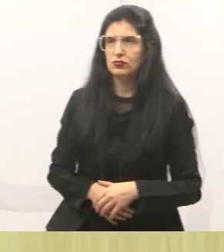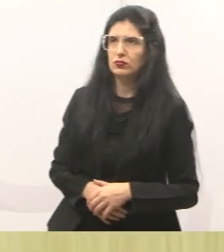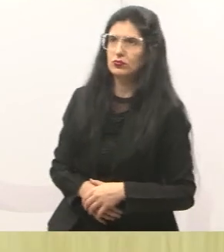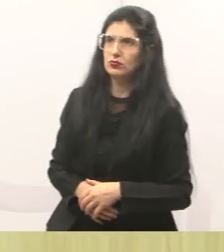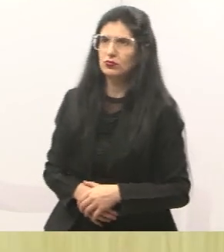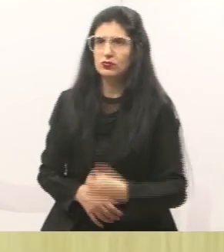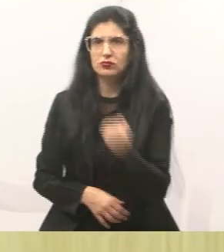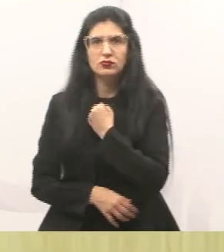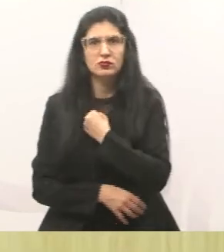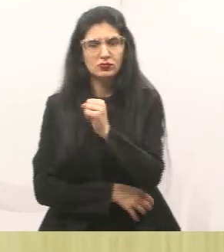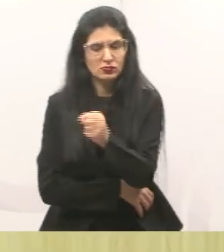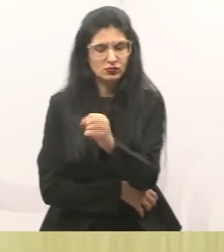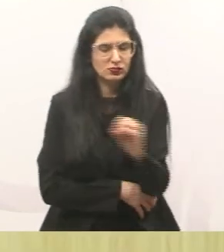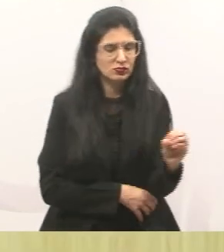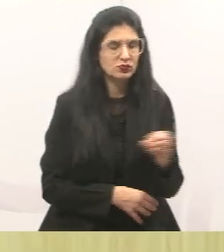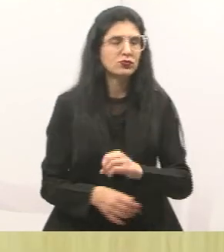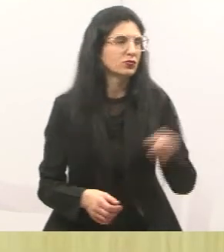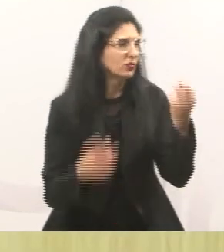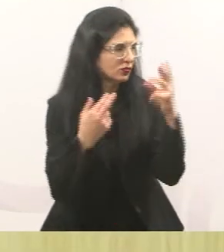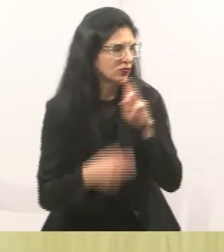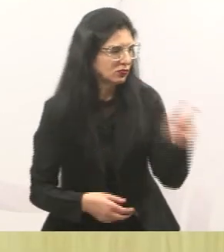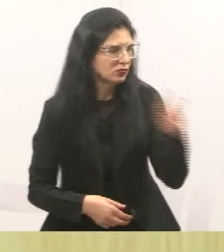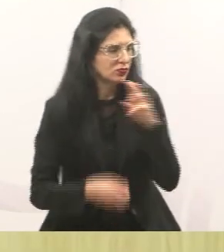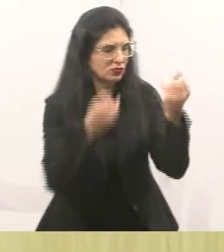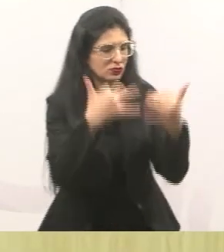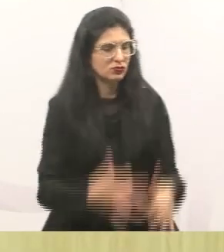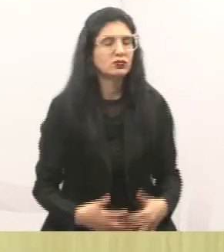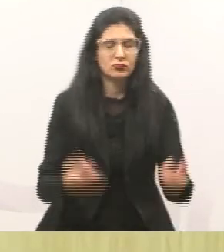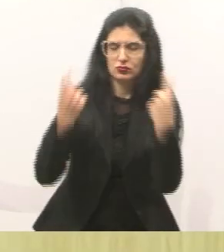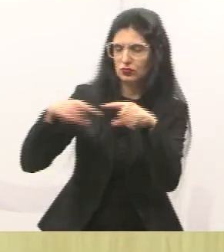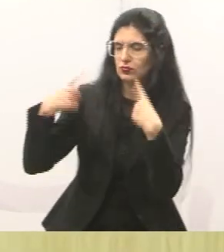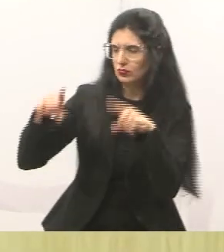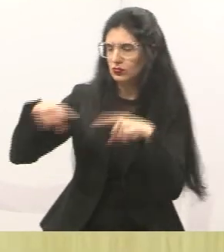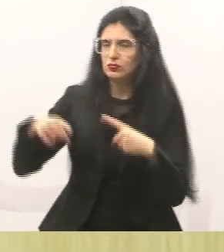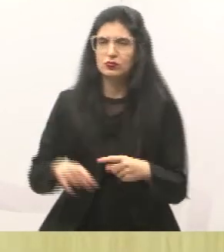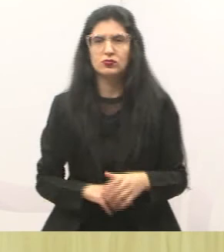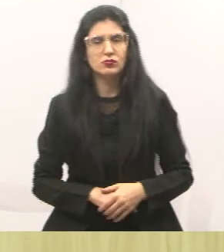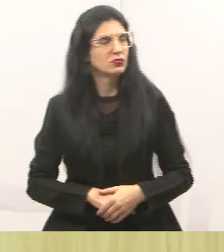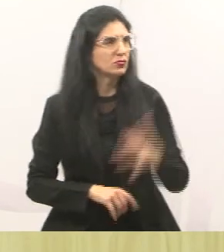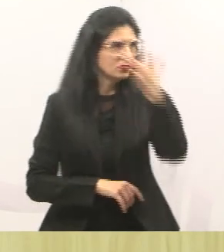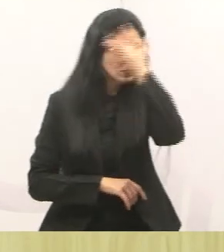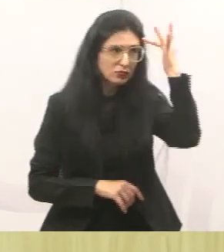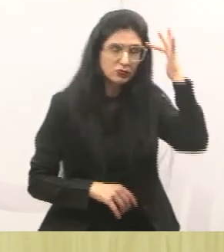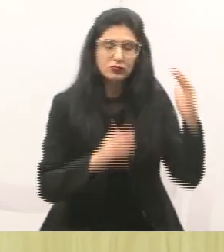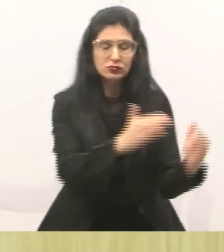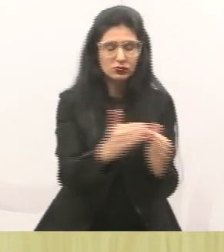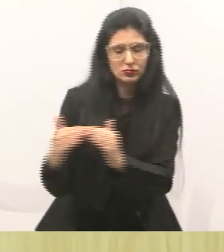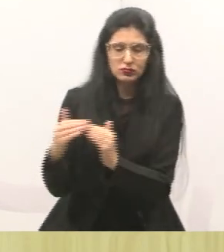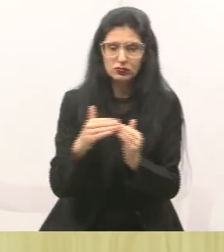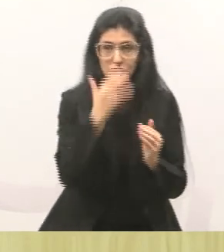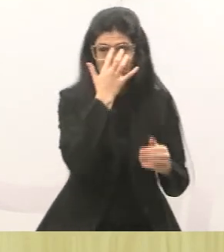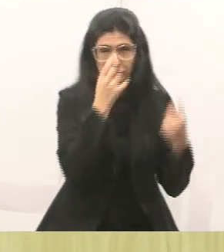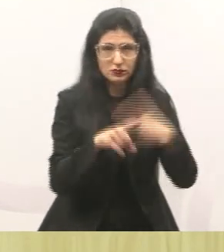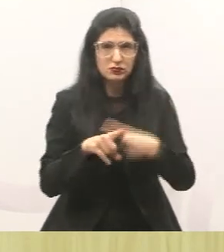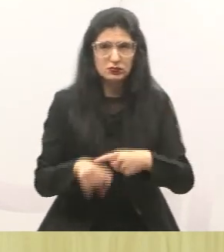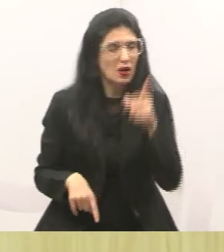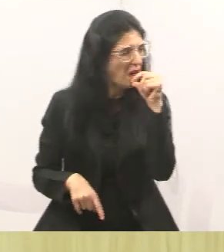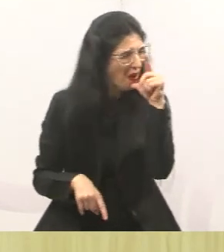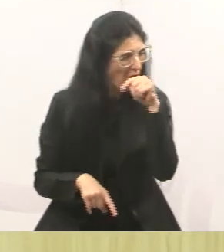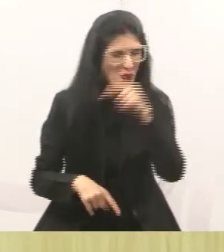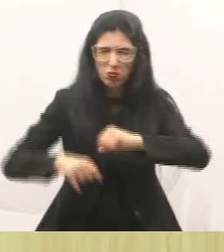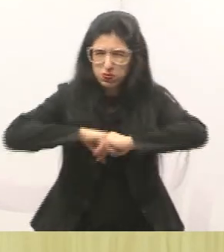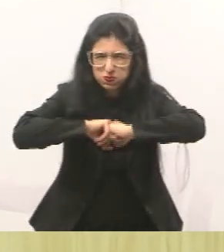Pedido de informação número 80. Considerando as inúmeras reclamações que recebemos dos moradores quanto ao volume de água e resíduos de